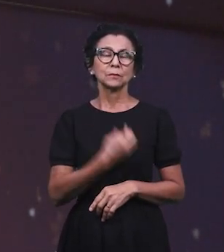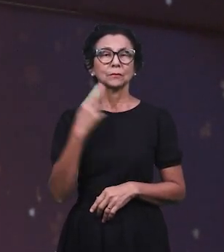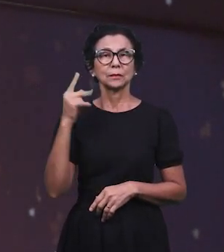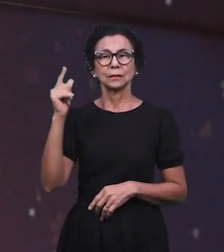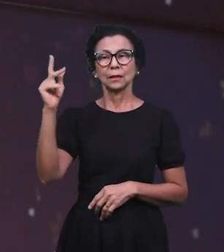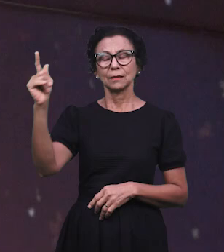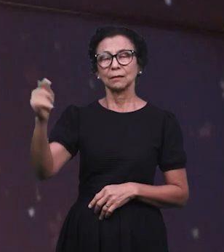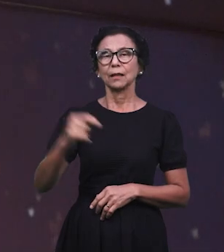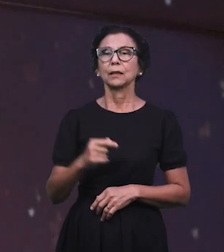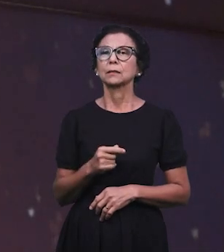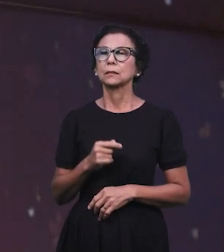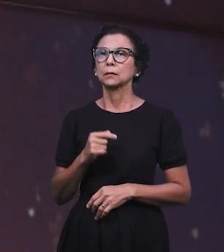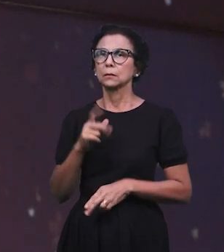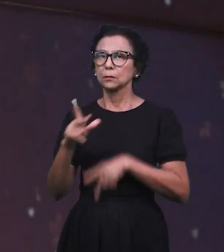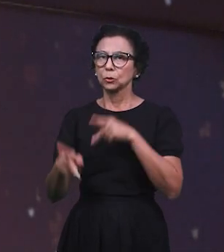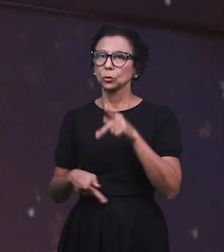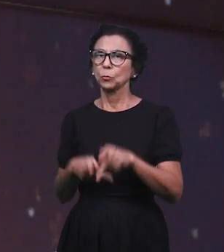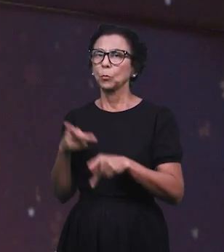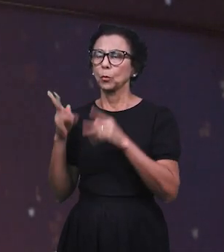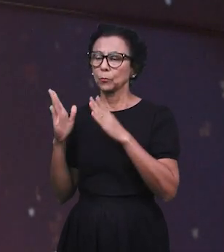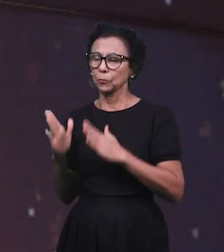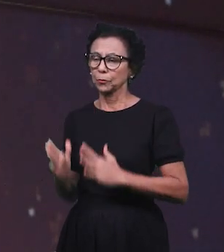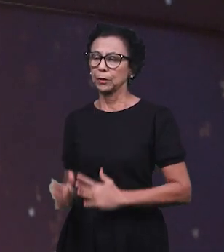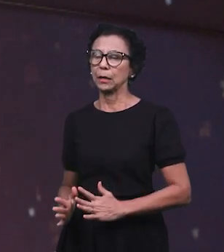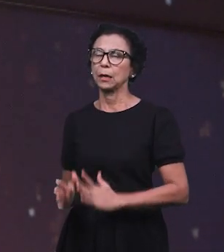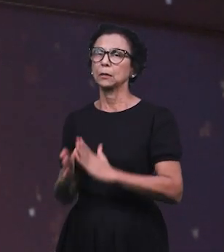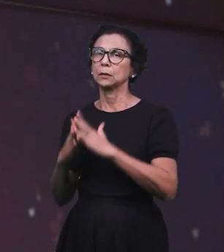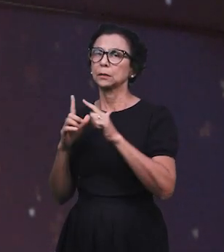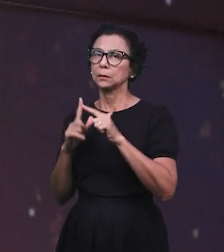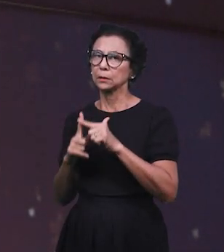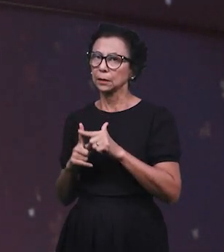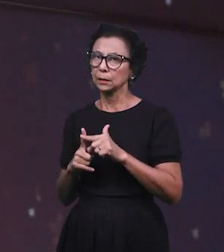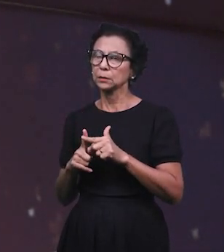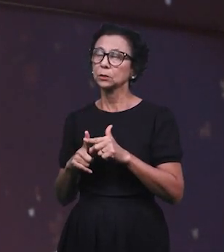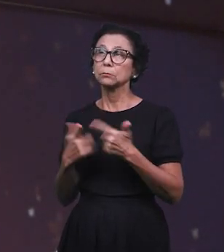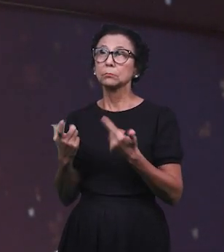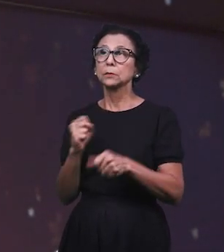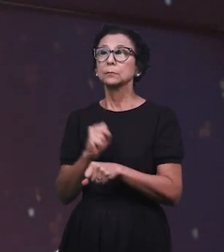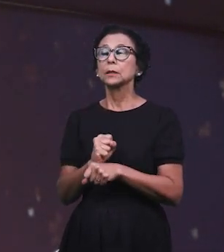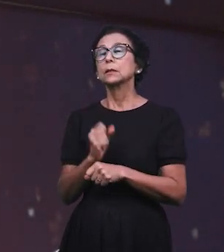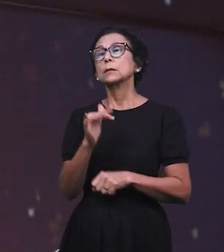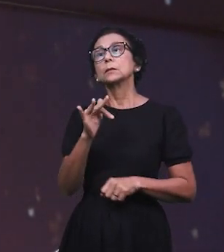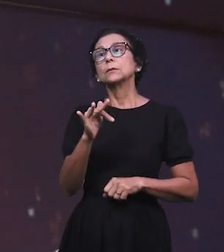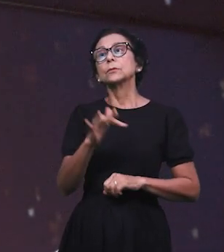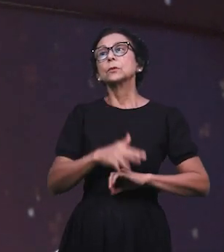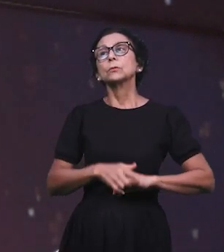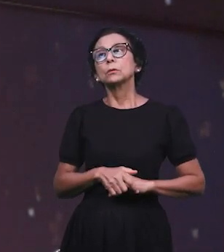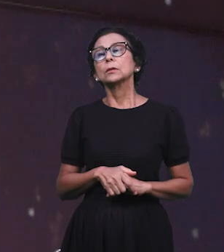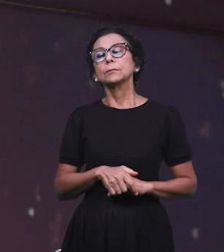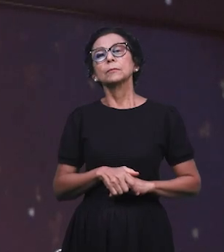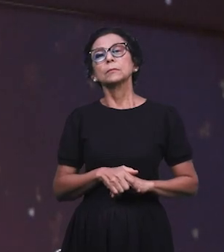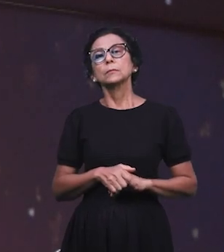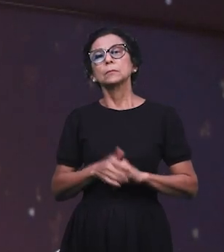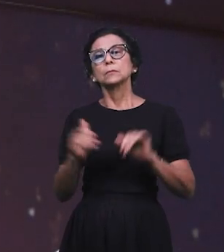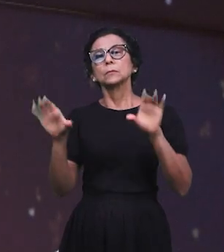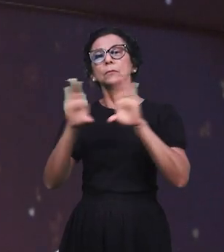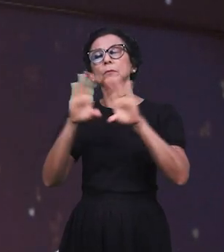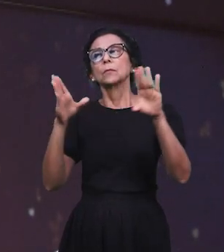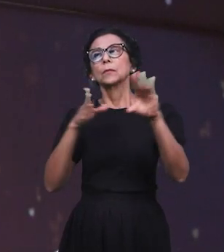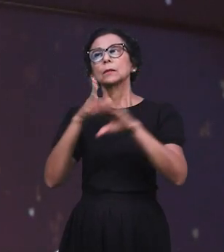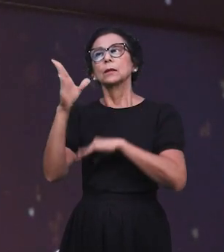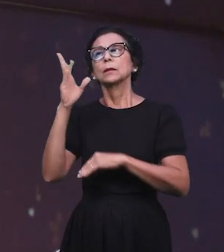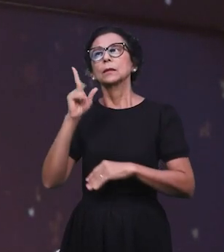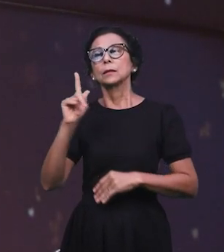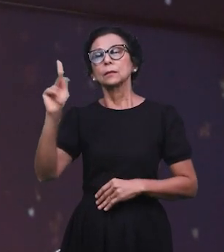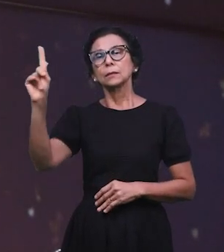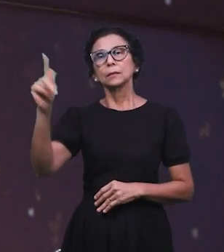é a certeza da eternidade, que a igreja caminha com essa esperança. Cristo em vós, a esperança da